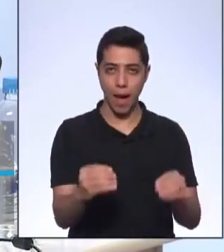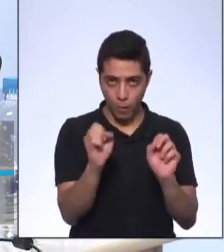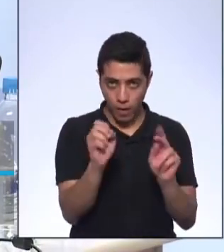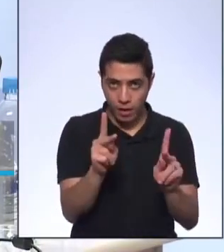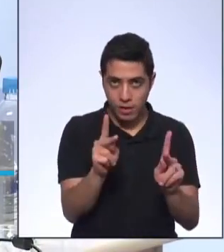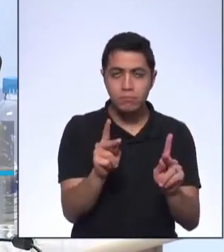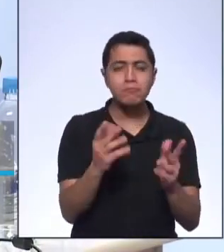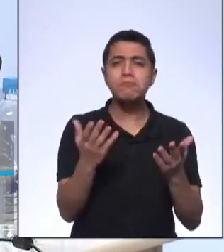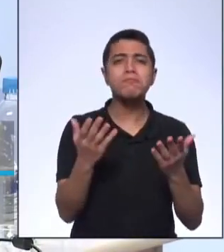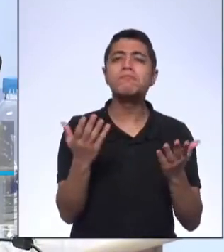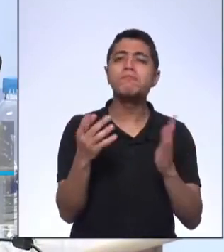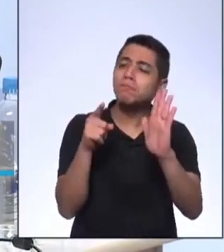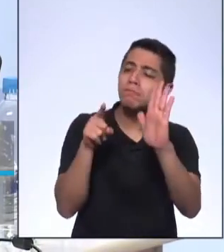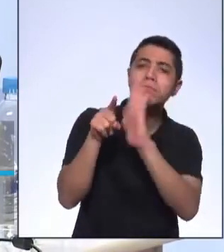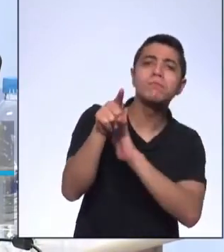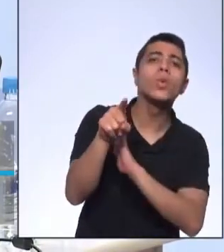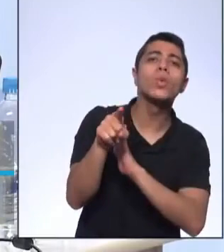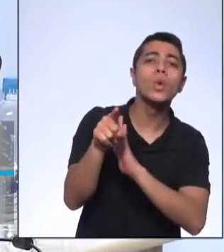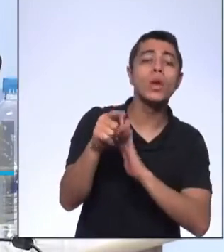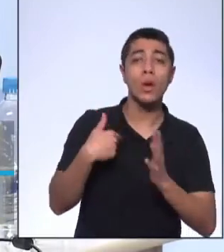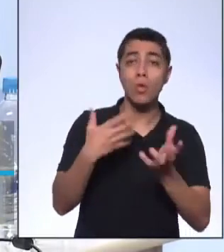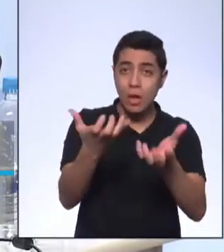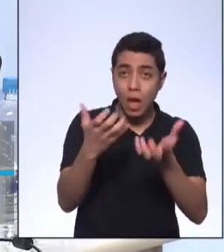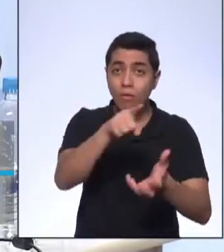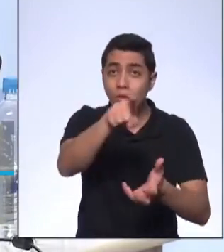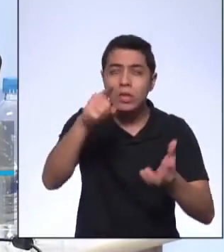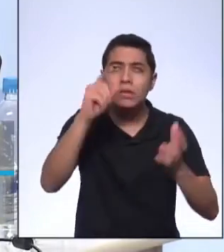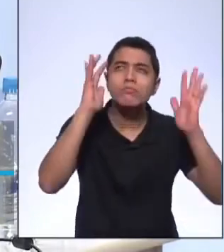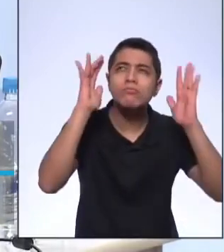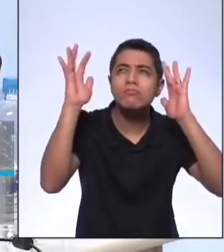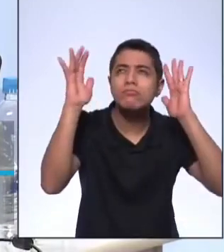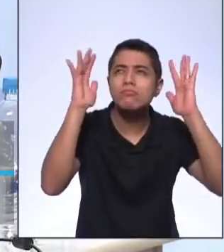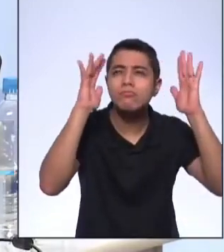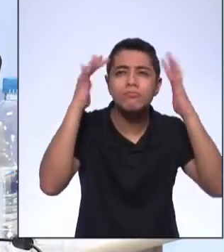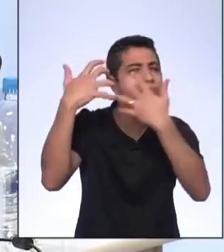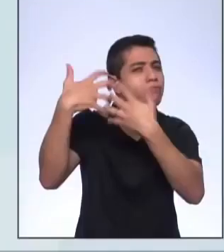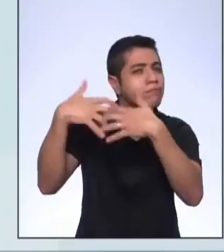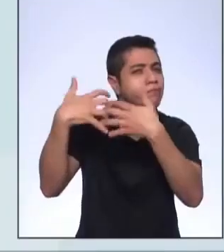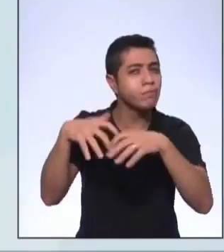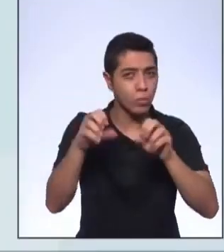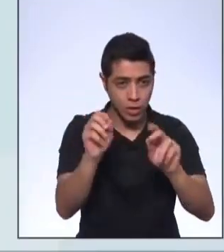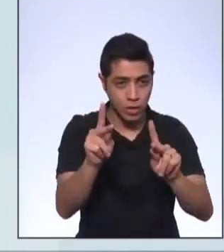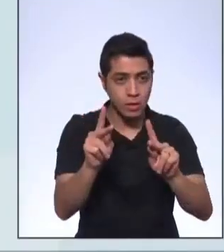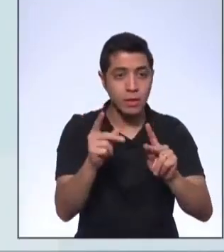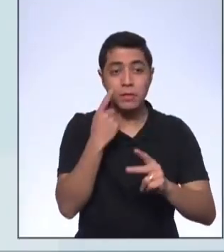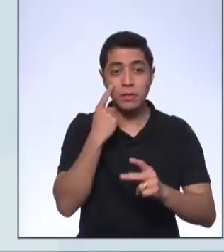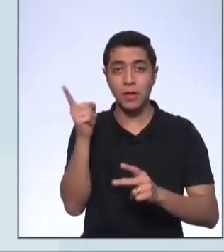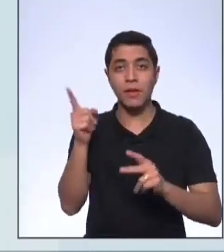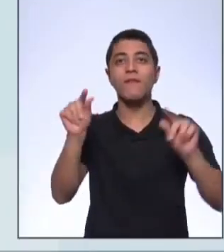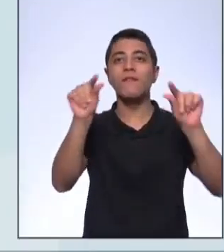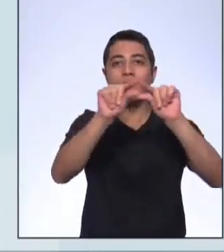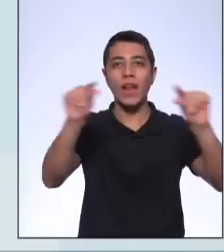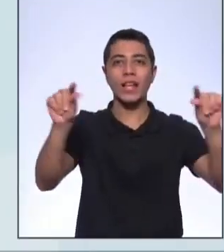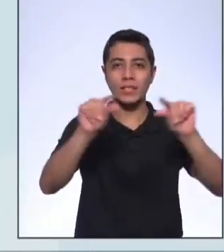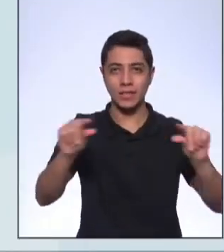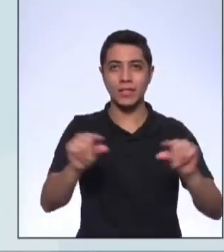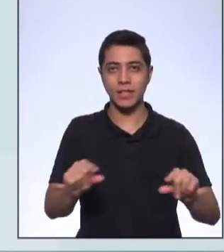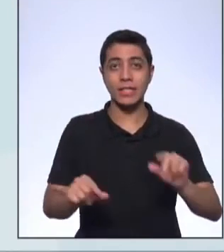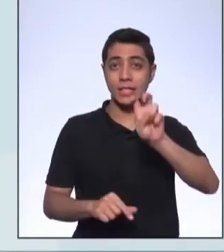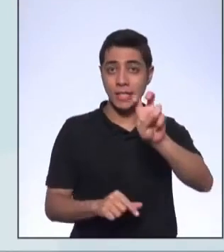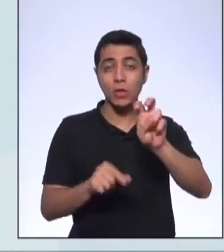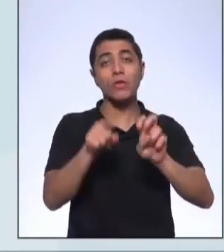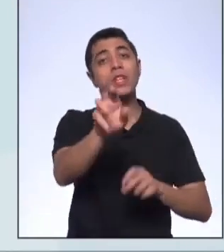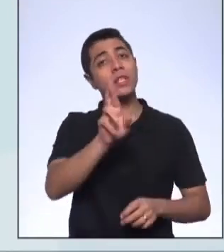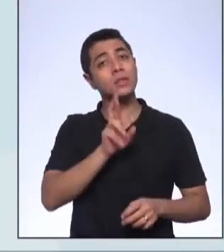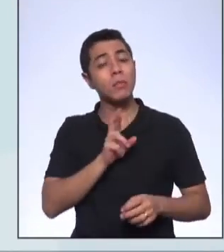Essas questões, eu gostaria que vocês pensassem nela, apenas um minutinho, tá? Analise as seguintes afirmações e indique se é mito ou verdade.